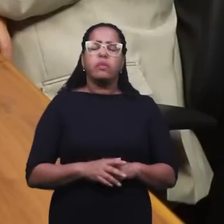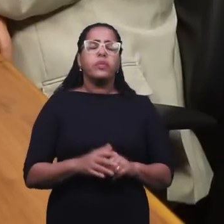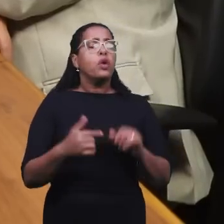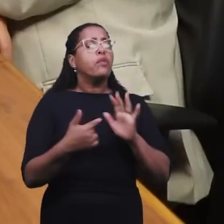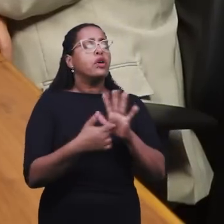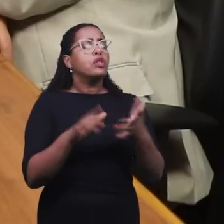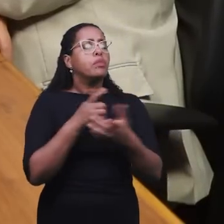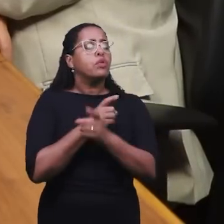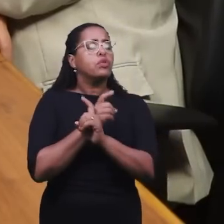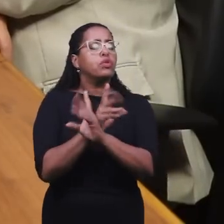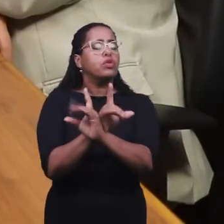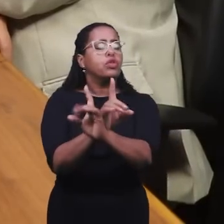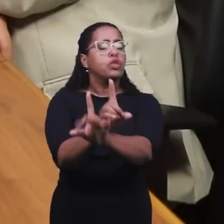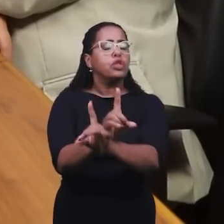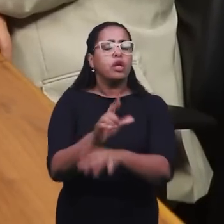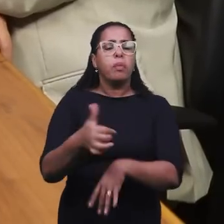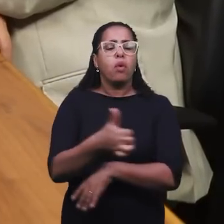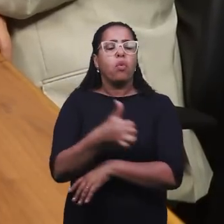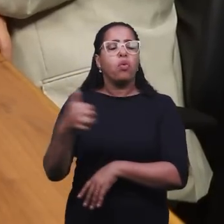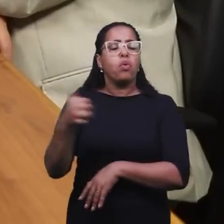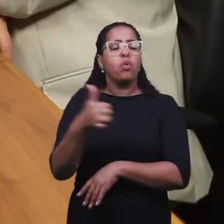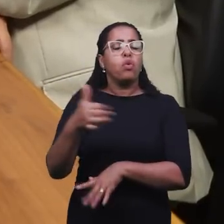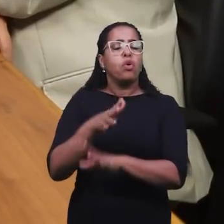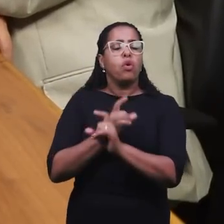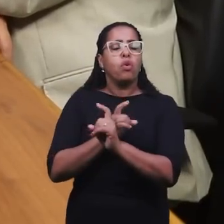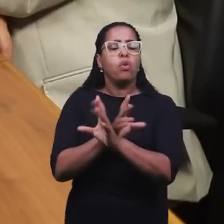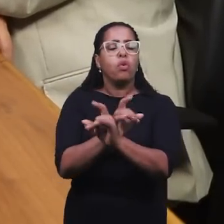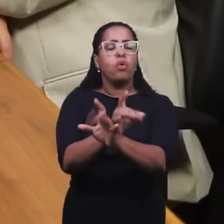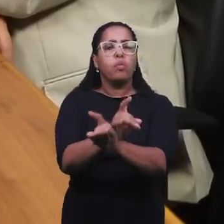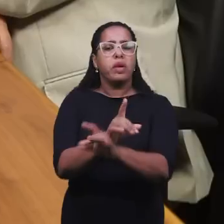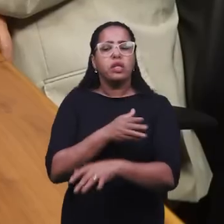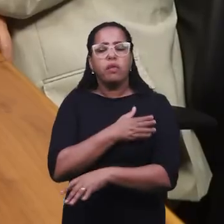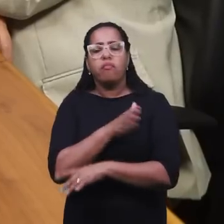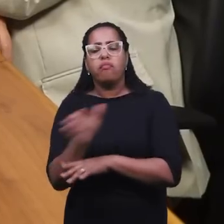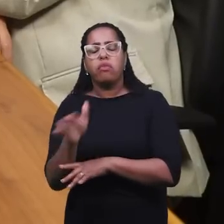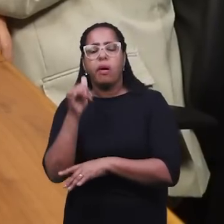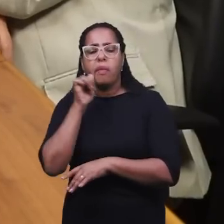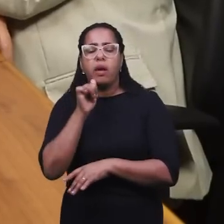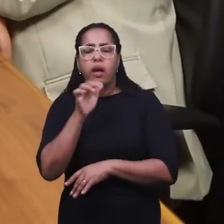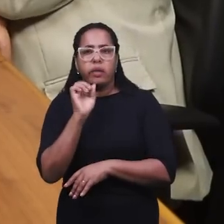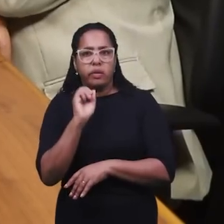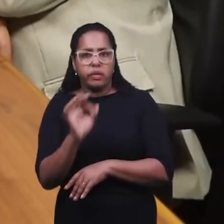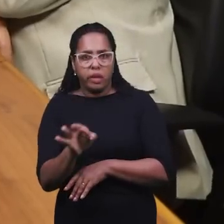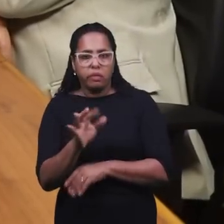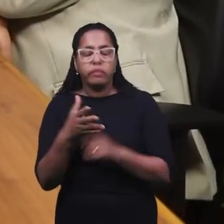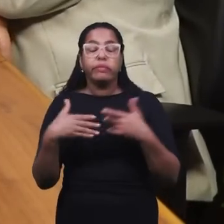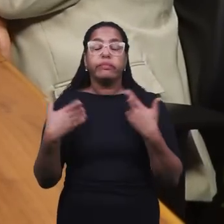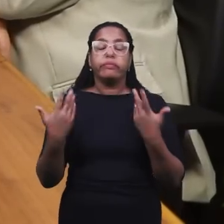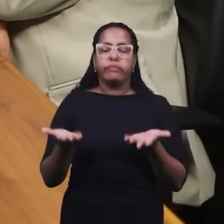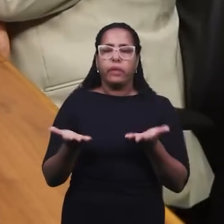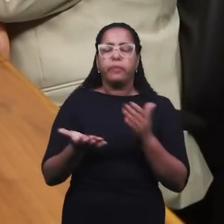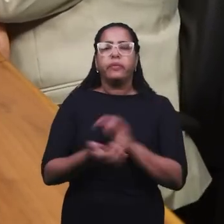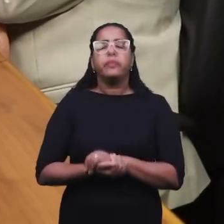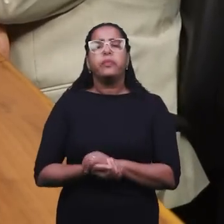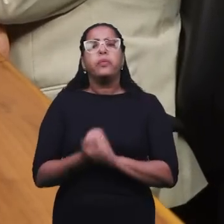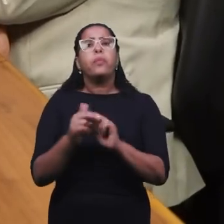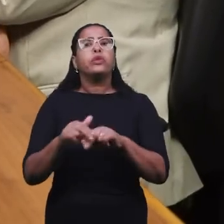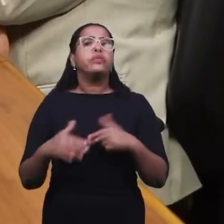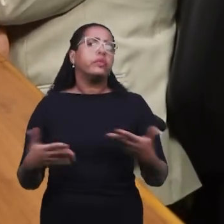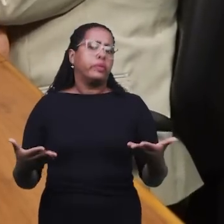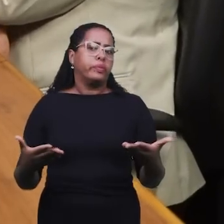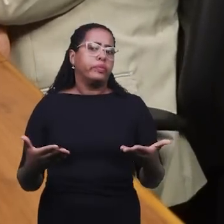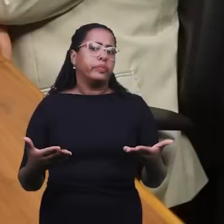7 varões? Existiam mulheres naquela época. Já existiam mulheres. Servas de Deus. Servas. Você falou